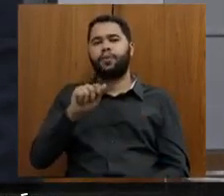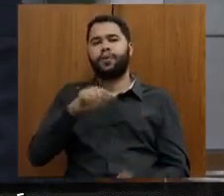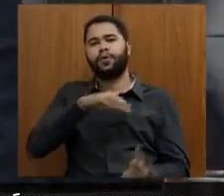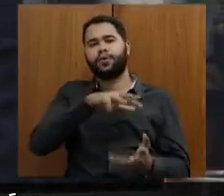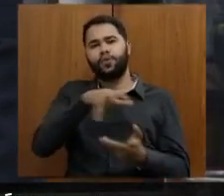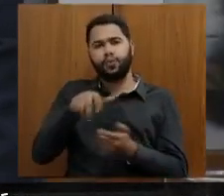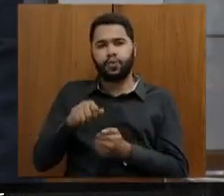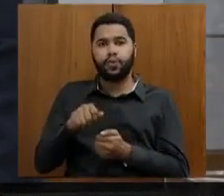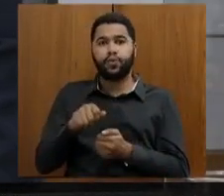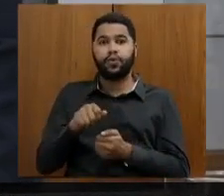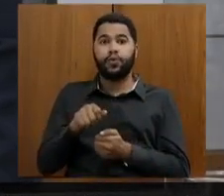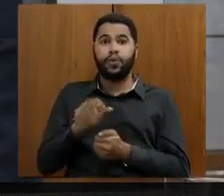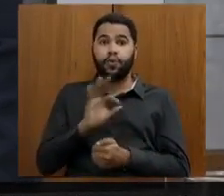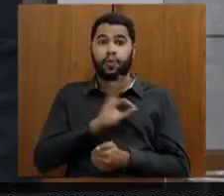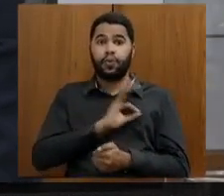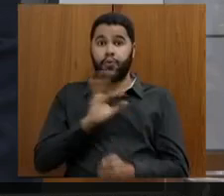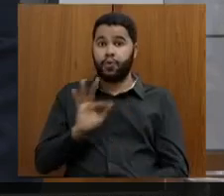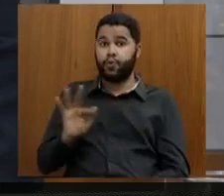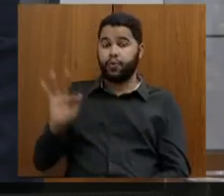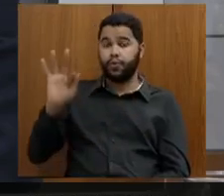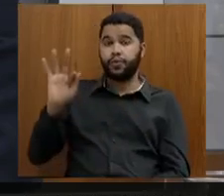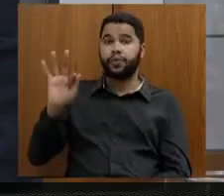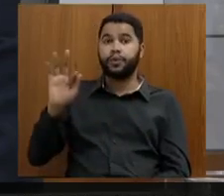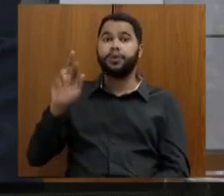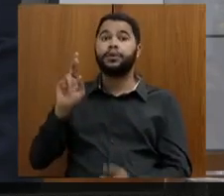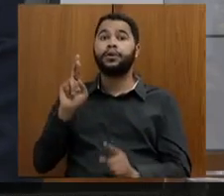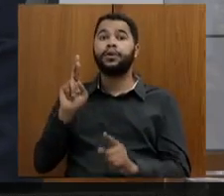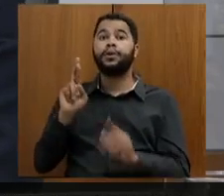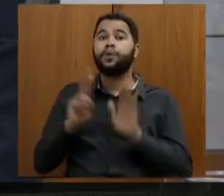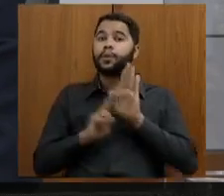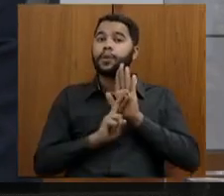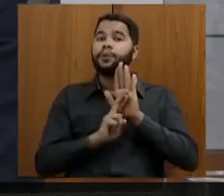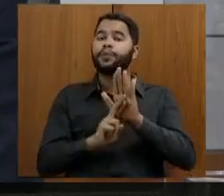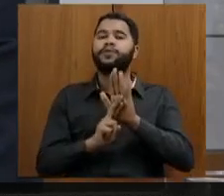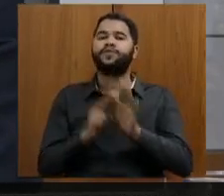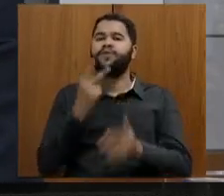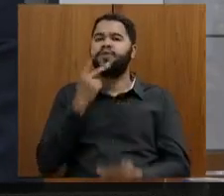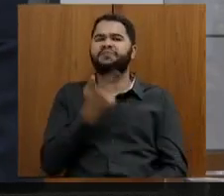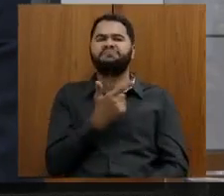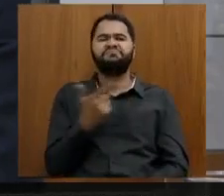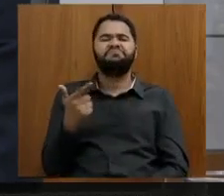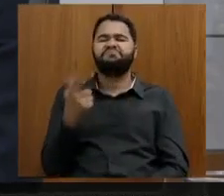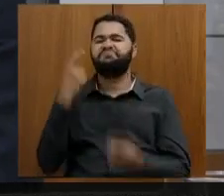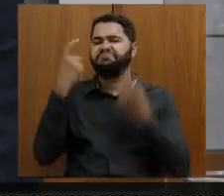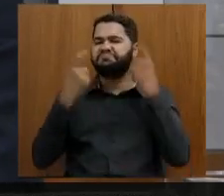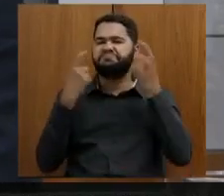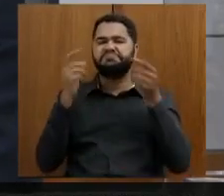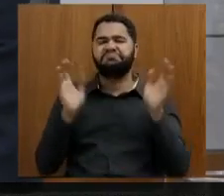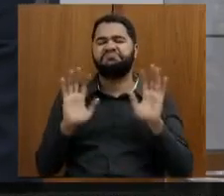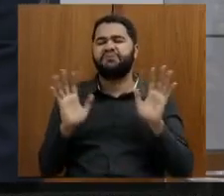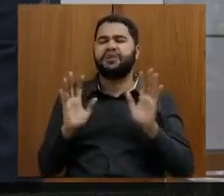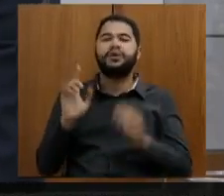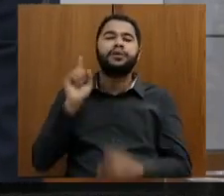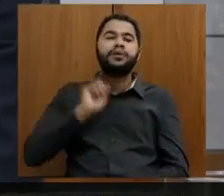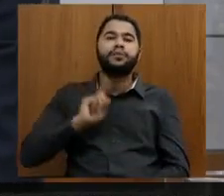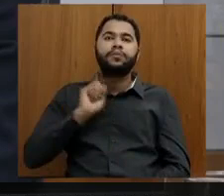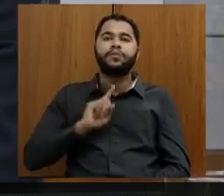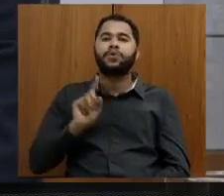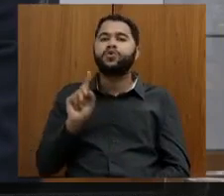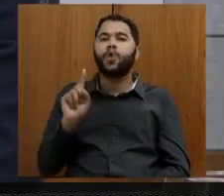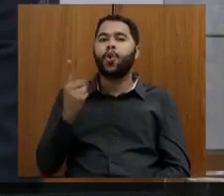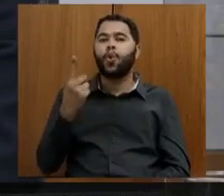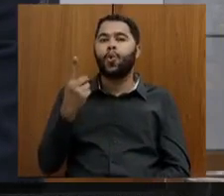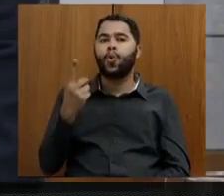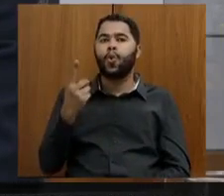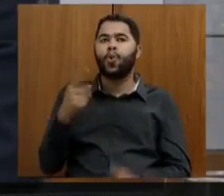nós trouxemos a polícia federal e aquele representante da polícia de audiência na comissão que eles não têm muita preocupação não tem Minas Gerais só tem um